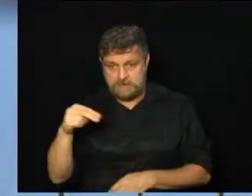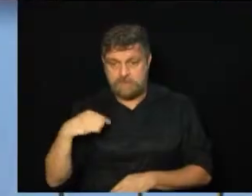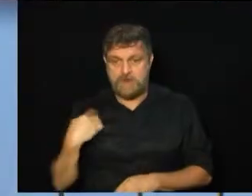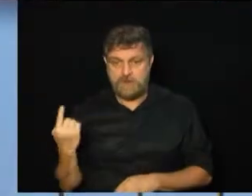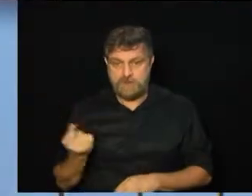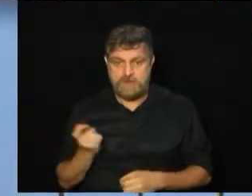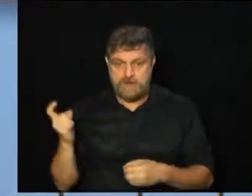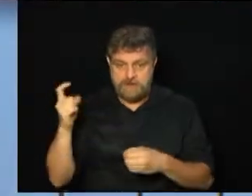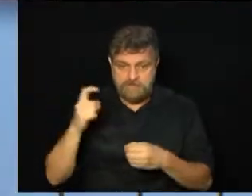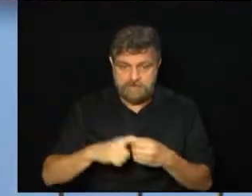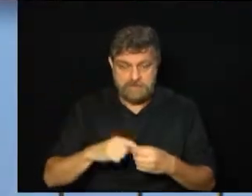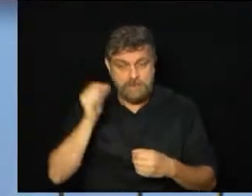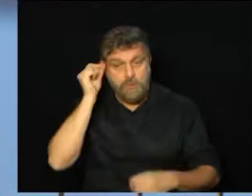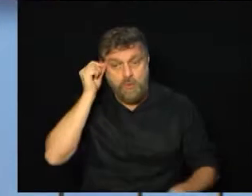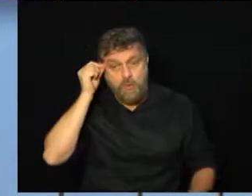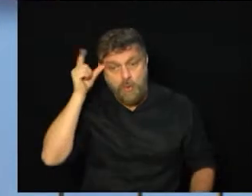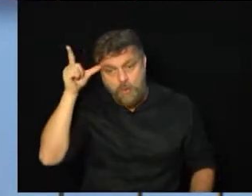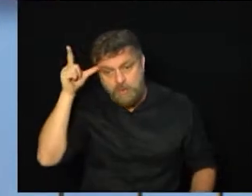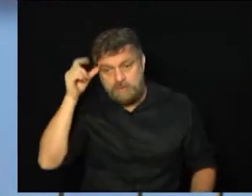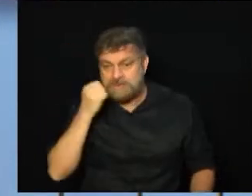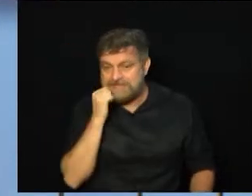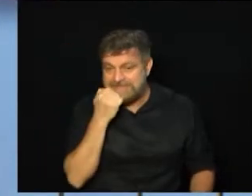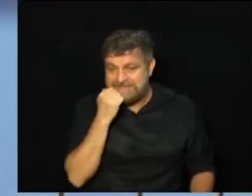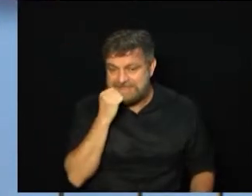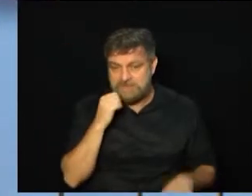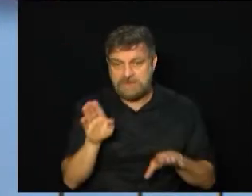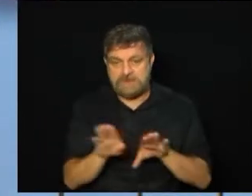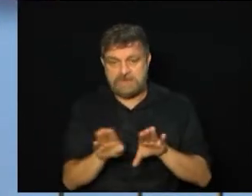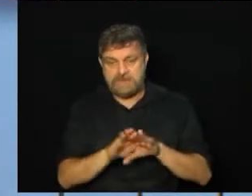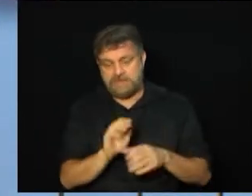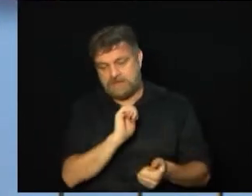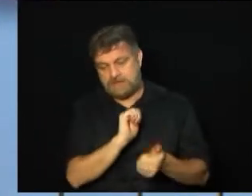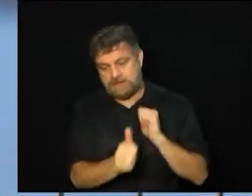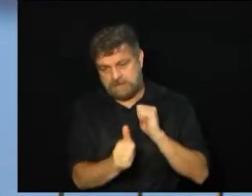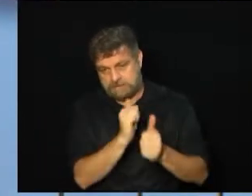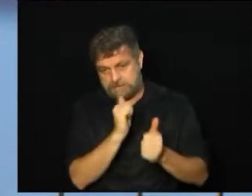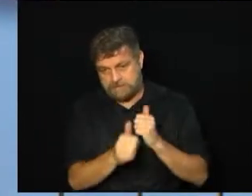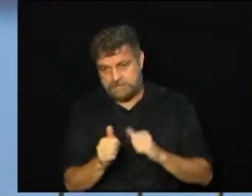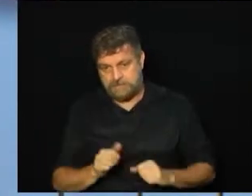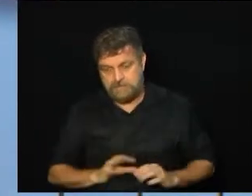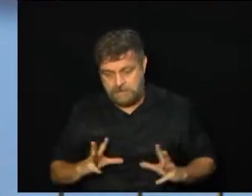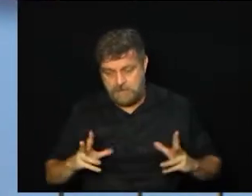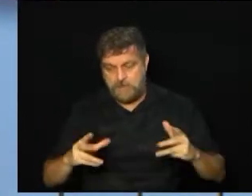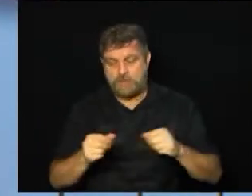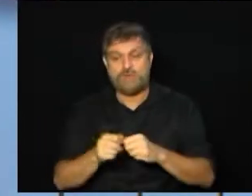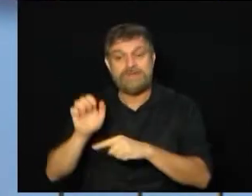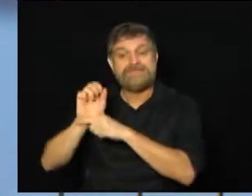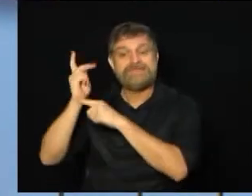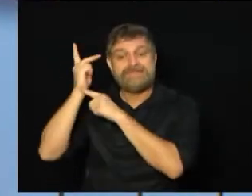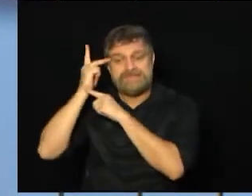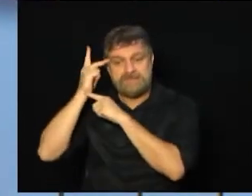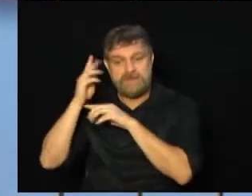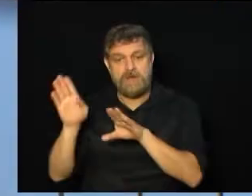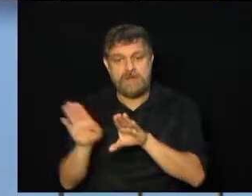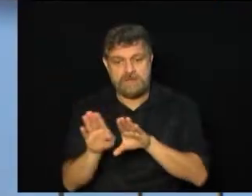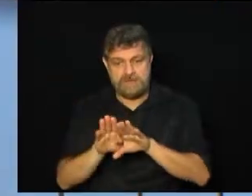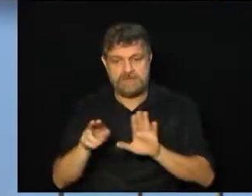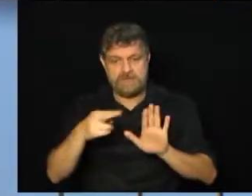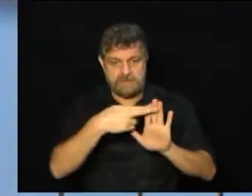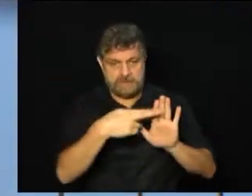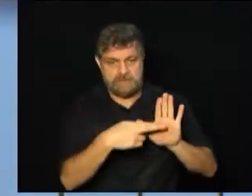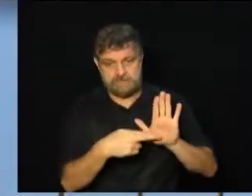os eventos culturais, científicos e esportivos em todo o estado de São Paulo, também cumprindo